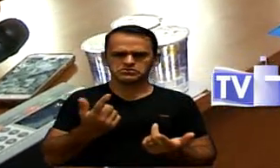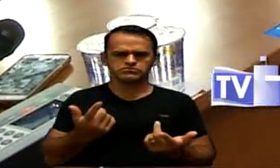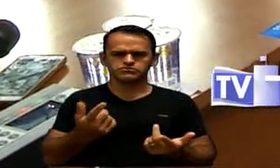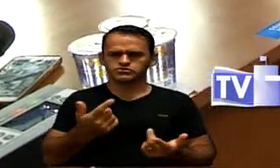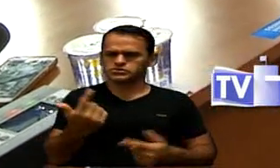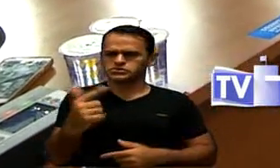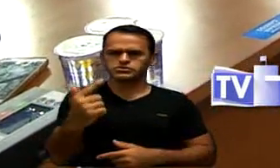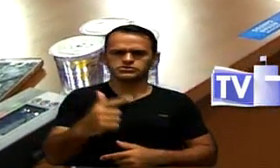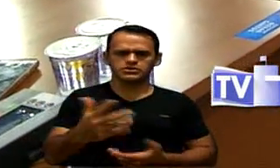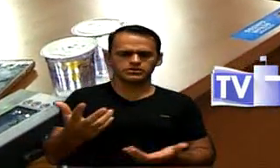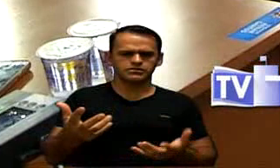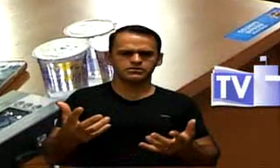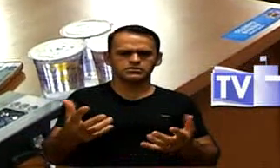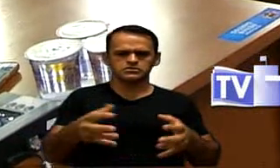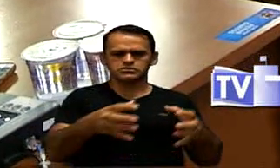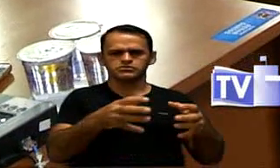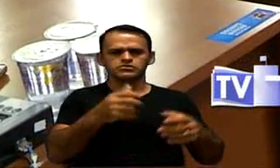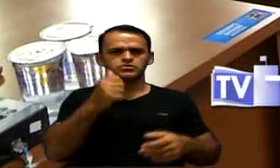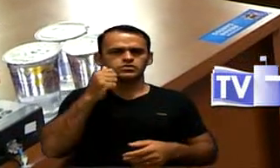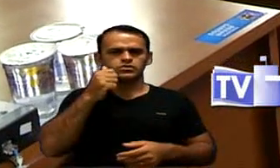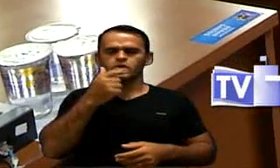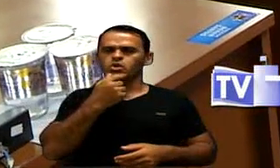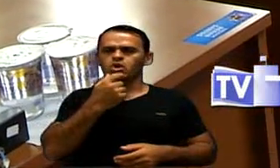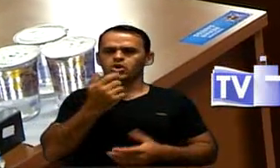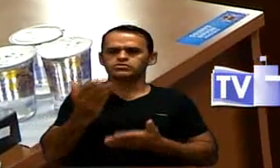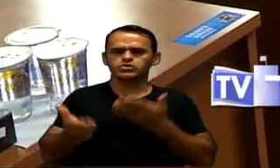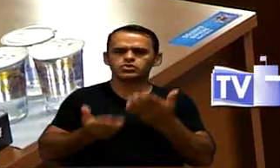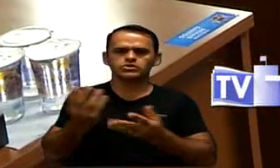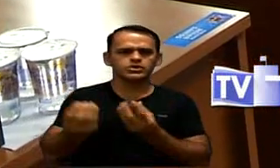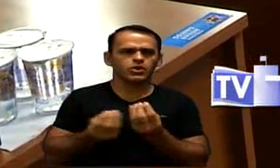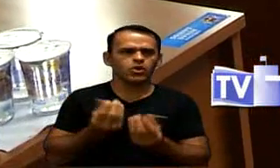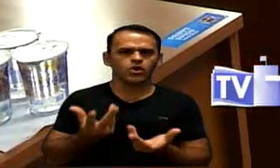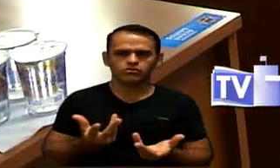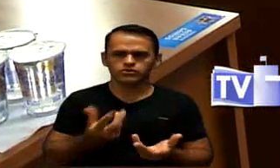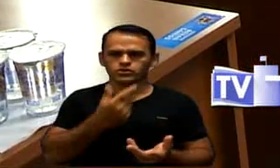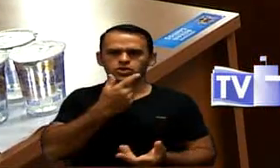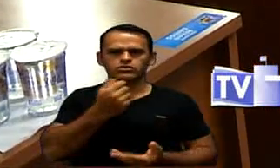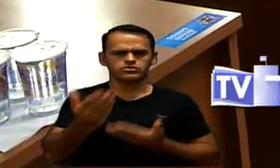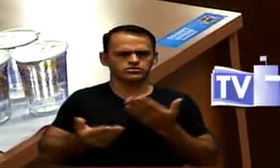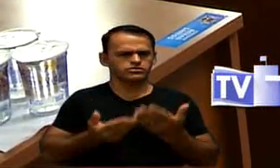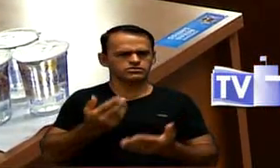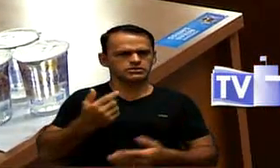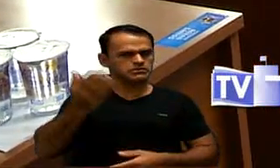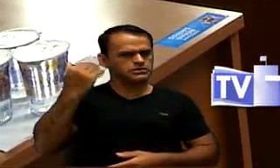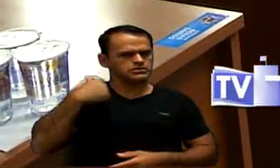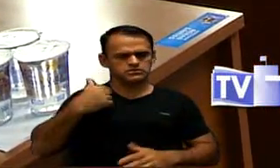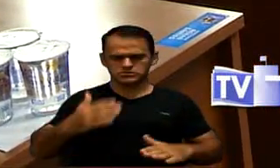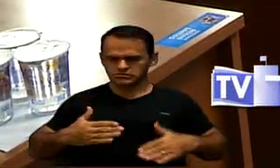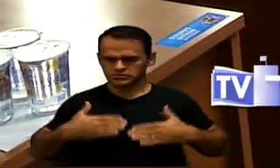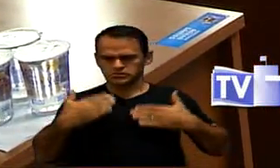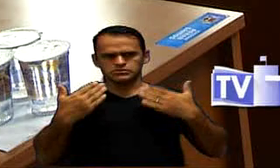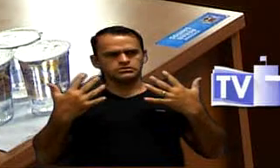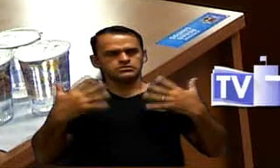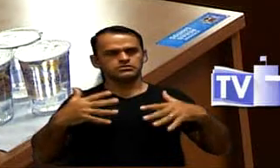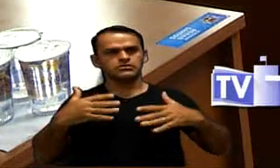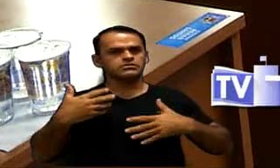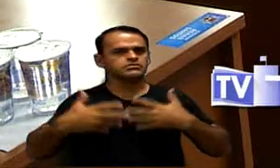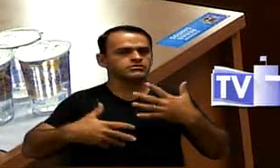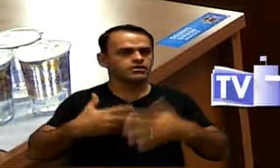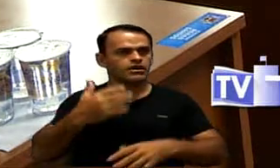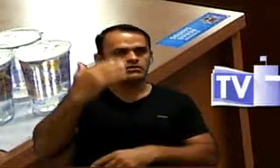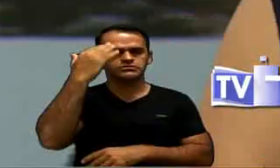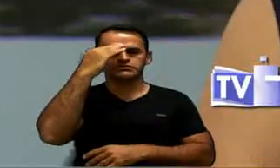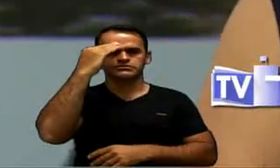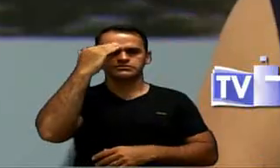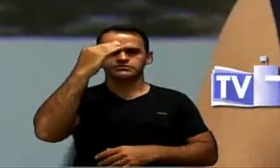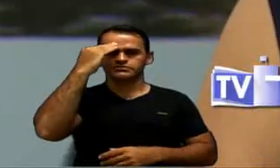temos equipamento público para cuidar da mulher, vamos fazer um negócio para cuidar dos homens. Eu quase morri no começo. Mas aí eu comecei a entender que a